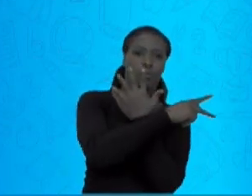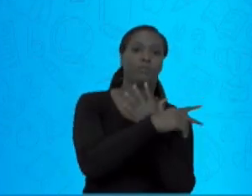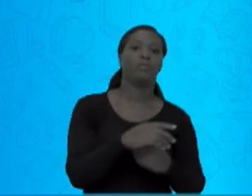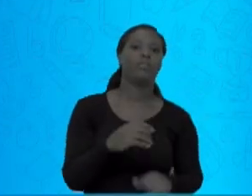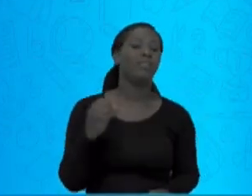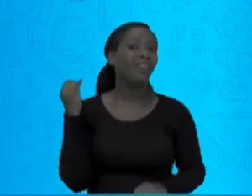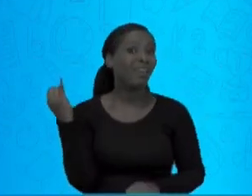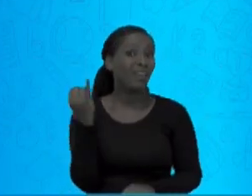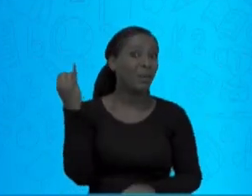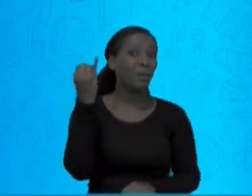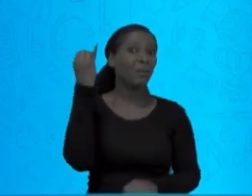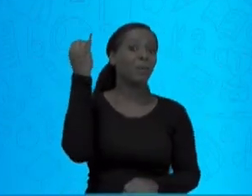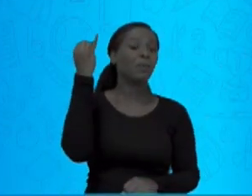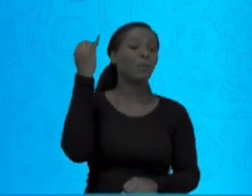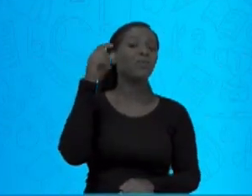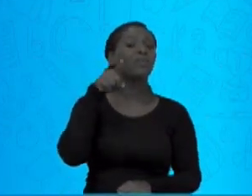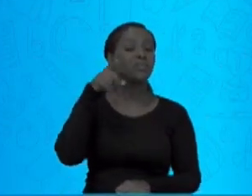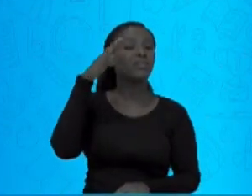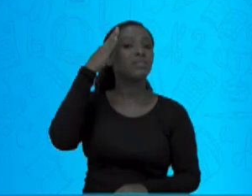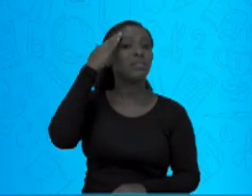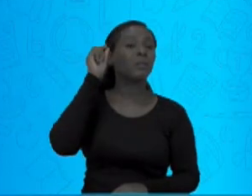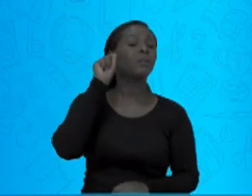que vocês saibam